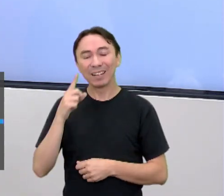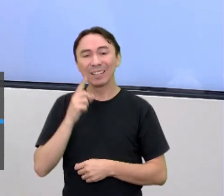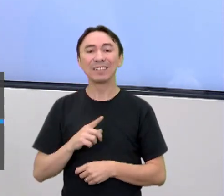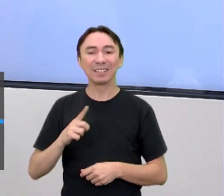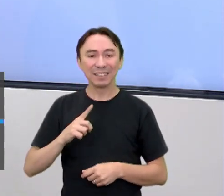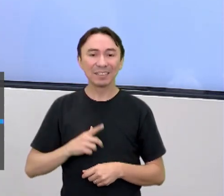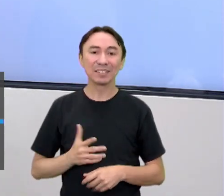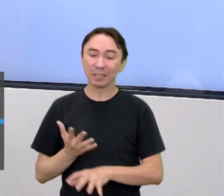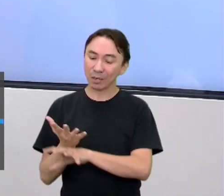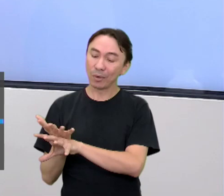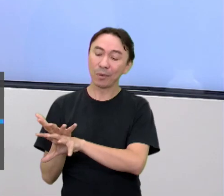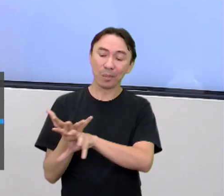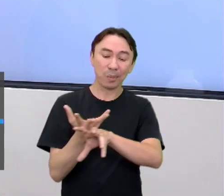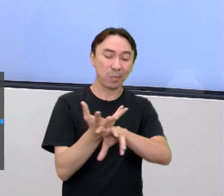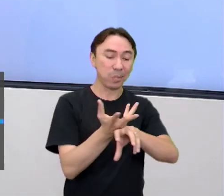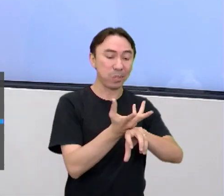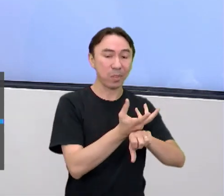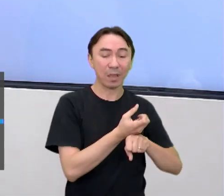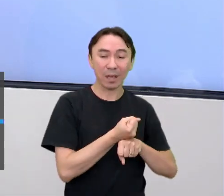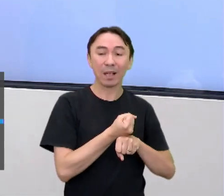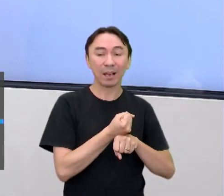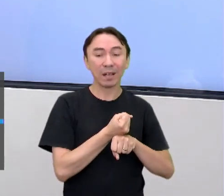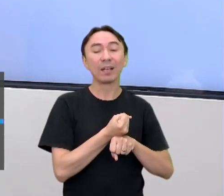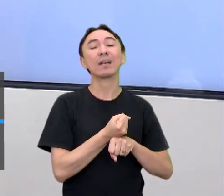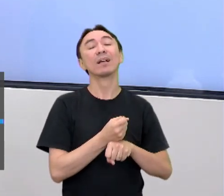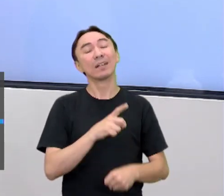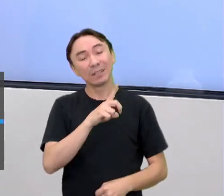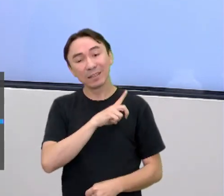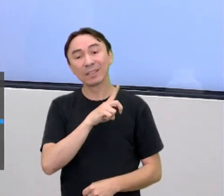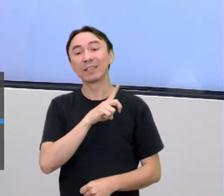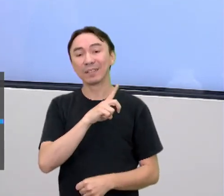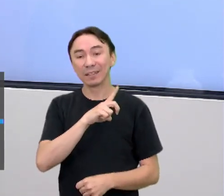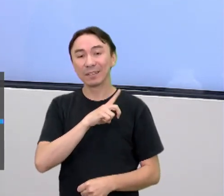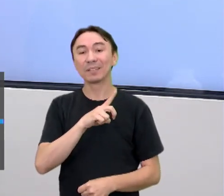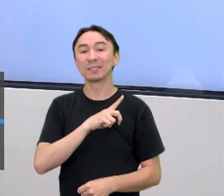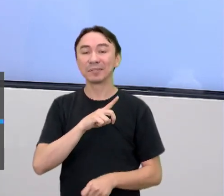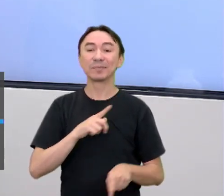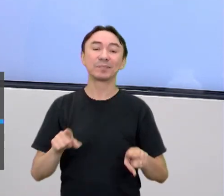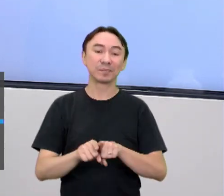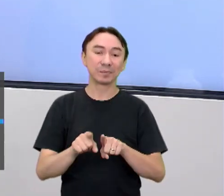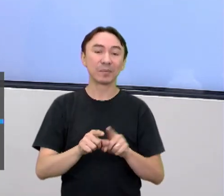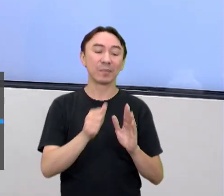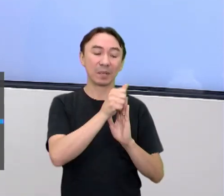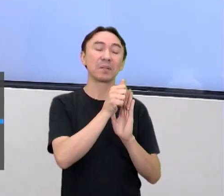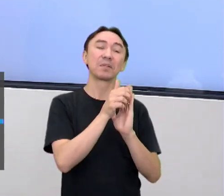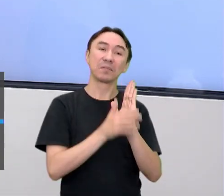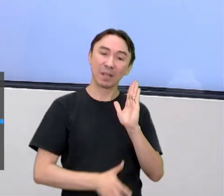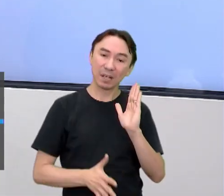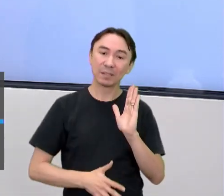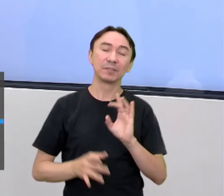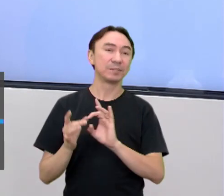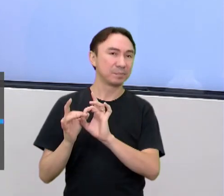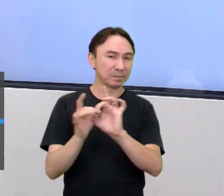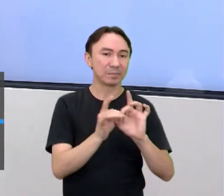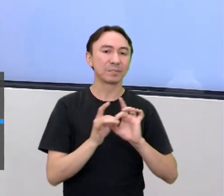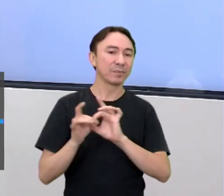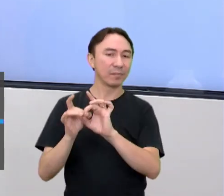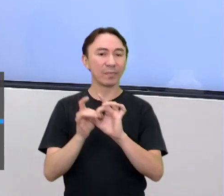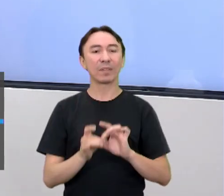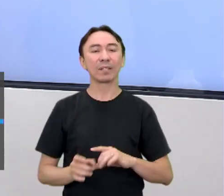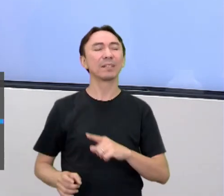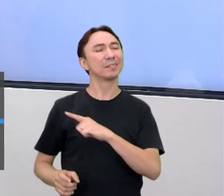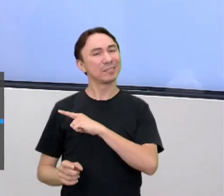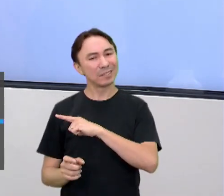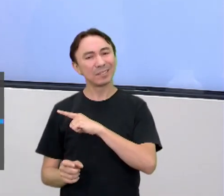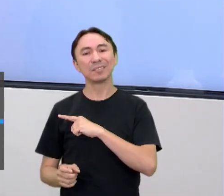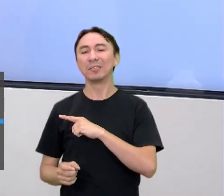curriculares, entre esses componentes curriculares e das atividades integradas, né? Então gera muita discussão, como vocês